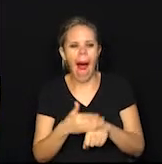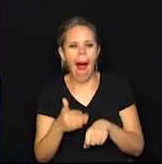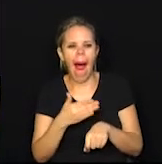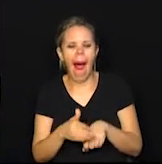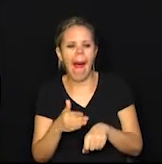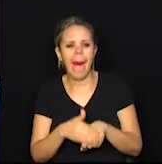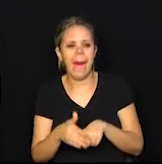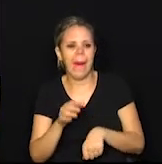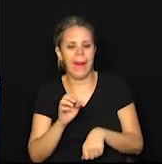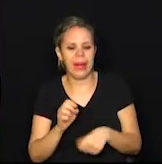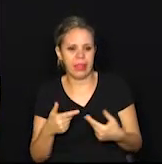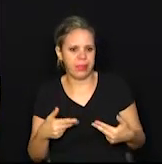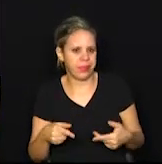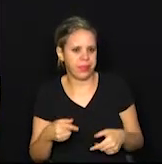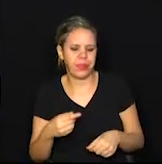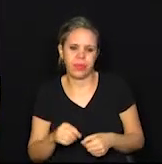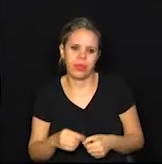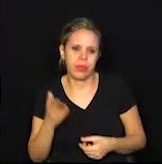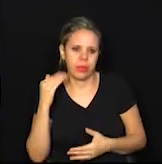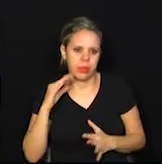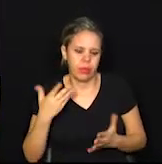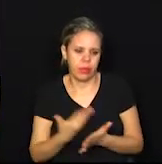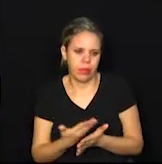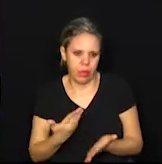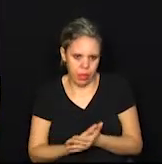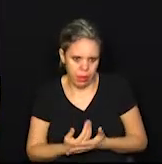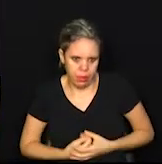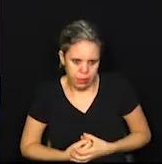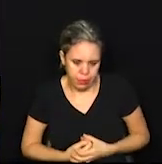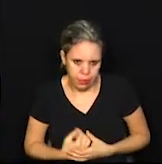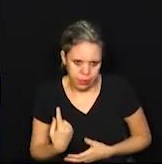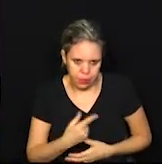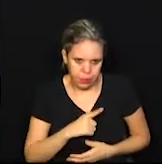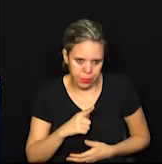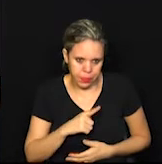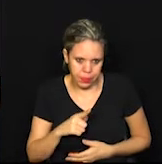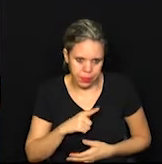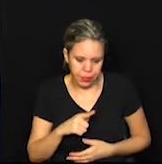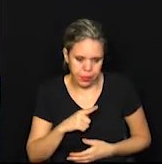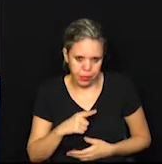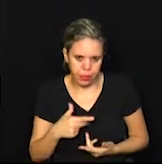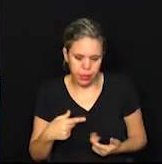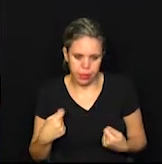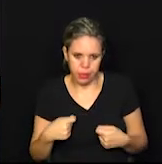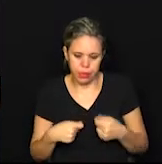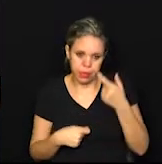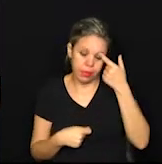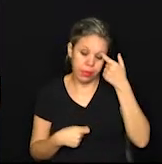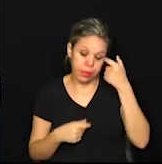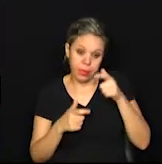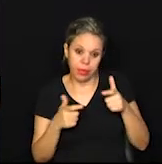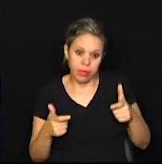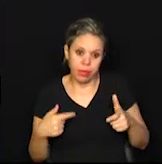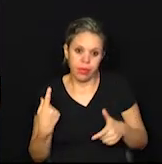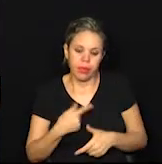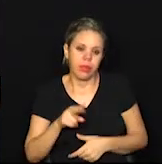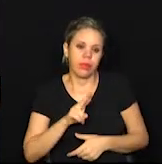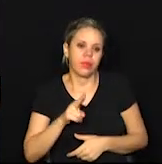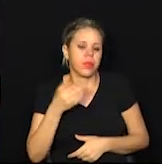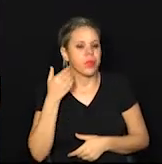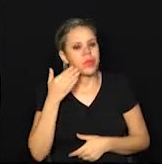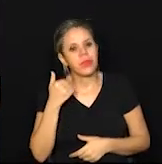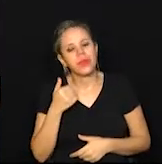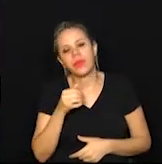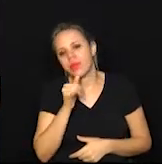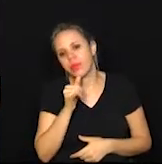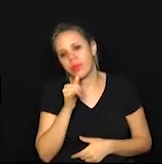mão na massa, colocar em prática tudo que estuda. E a gente tem também uma demanda ali, toda a massa que ele pode utilizar, que